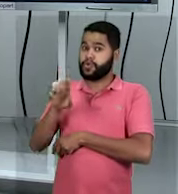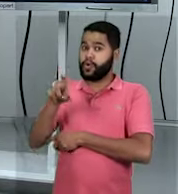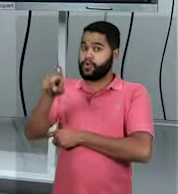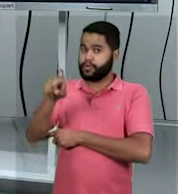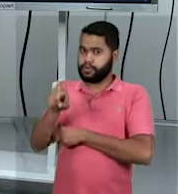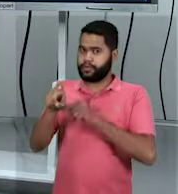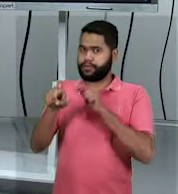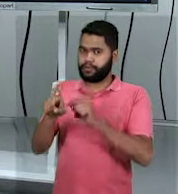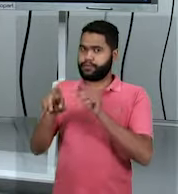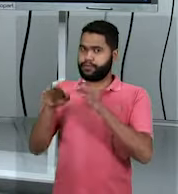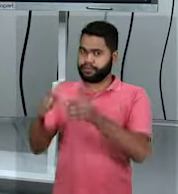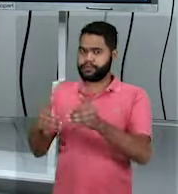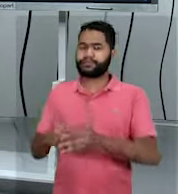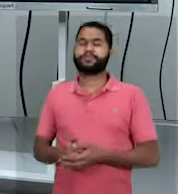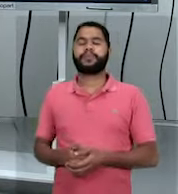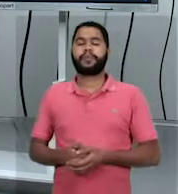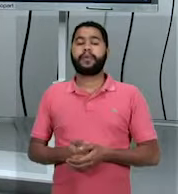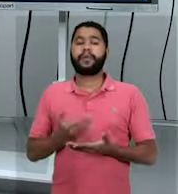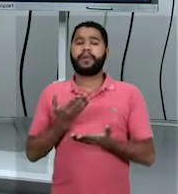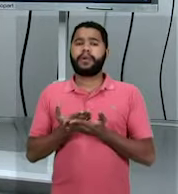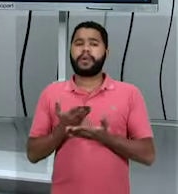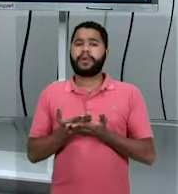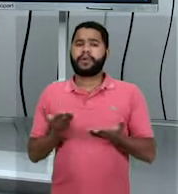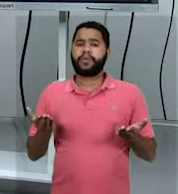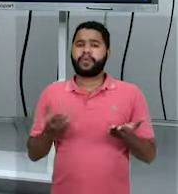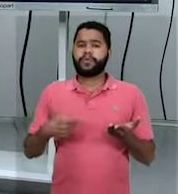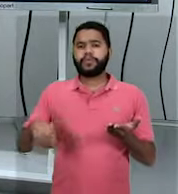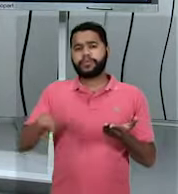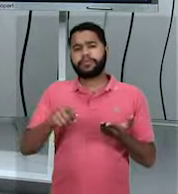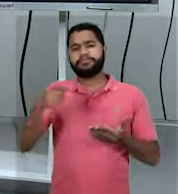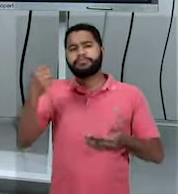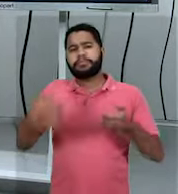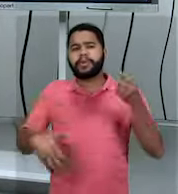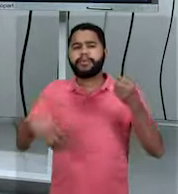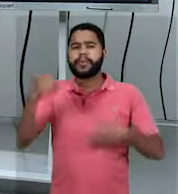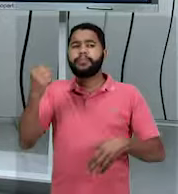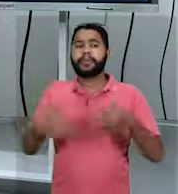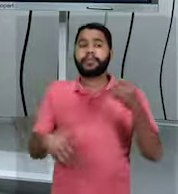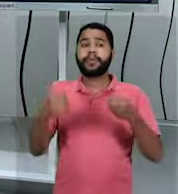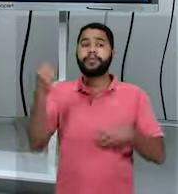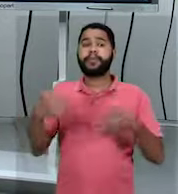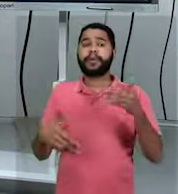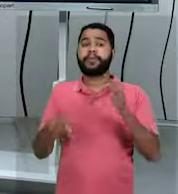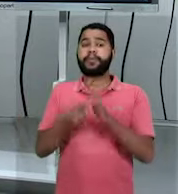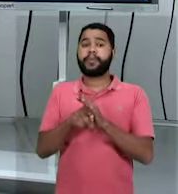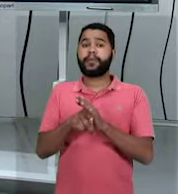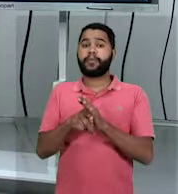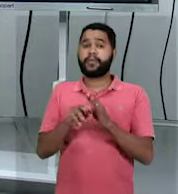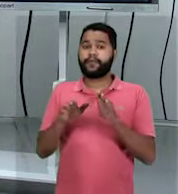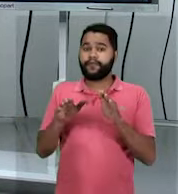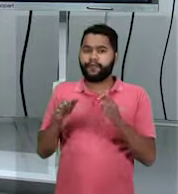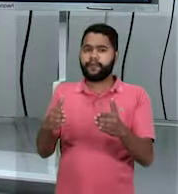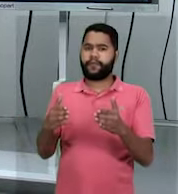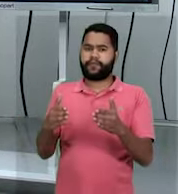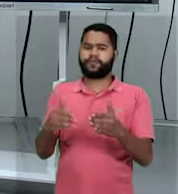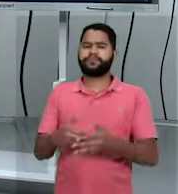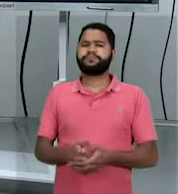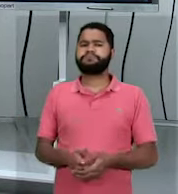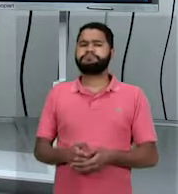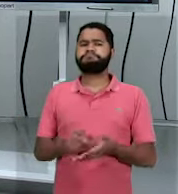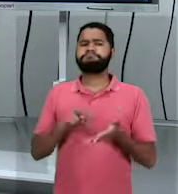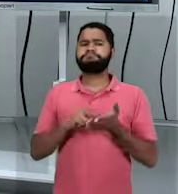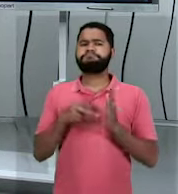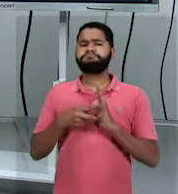cromossomo X. Nessa aula de hoje, nós falaremos sobre a herança restrita ao sexo. O que isso